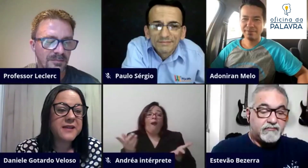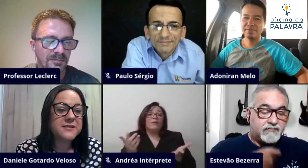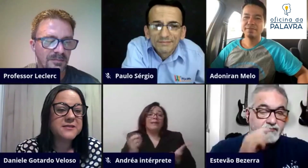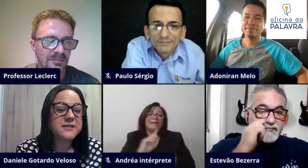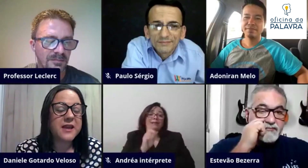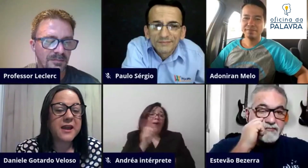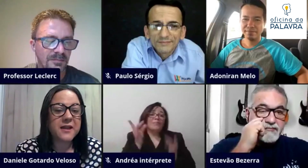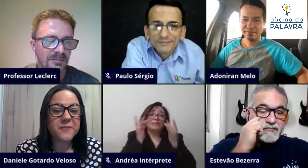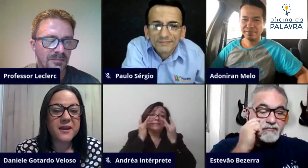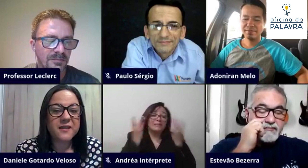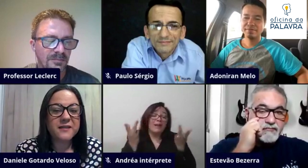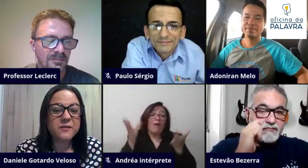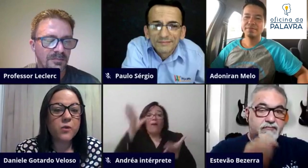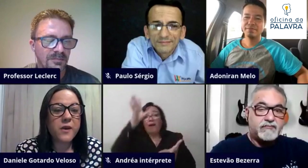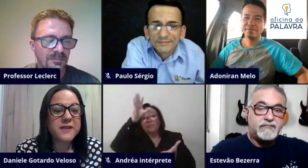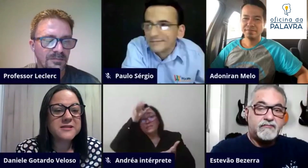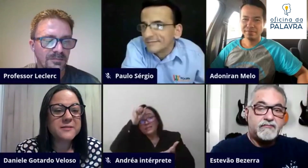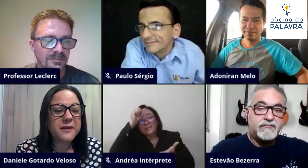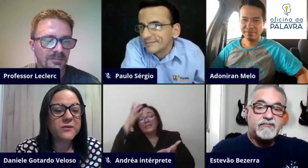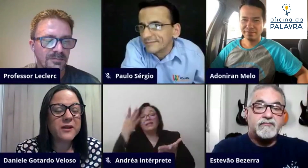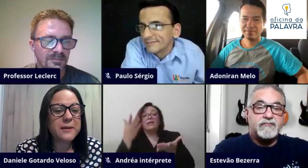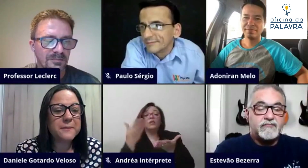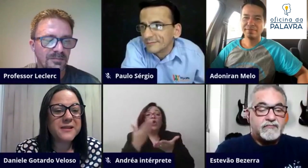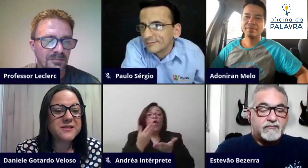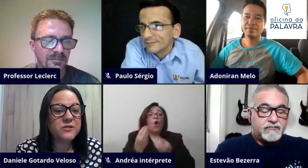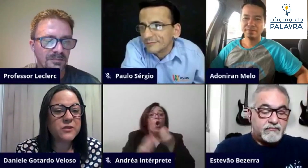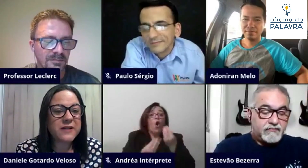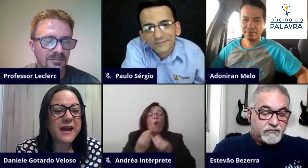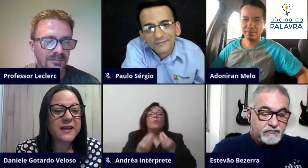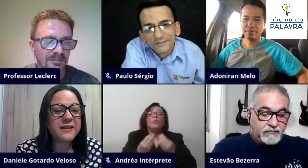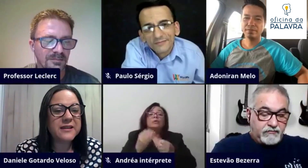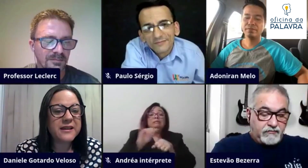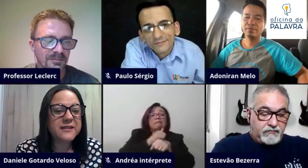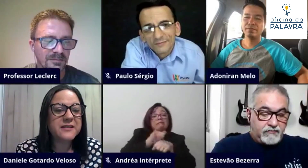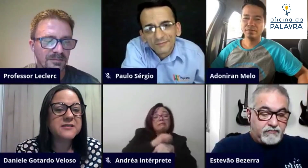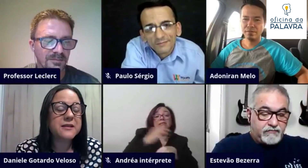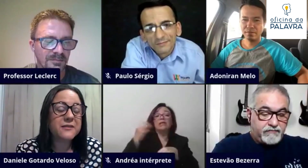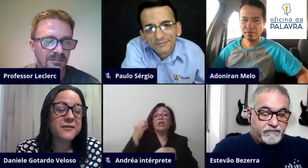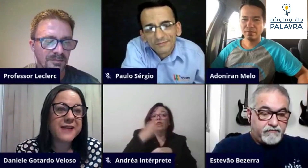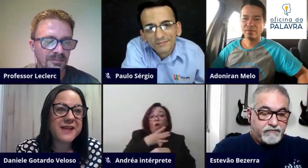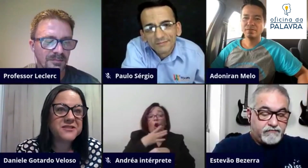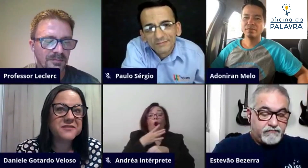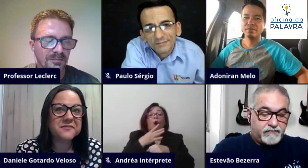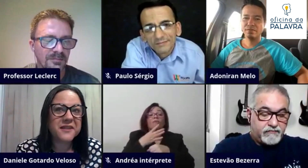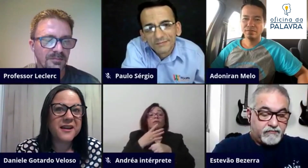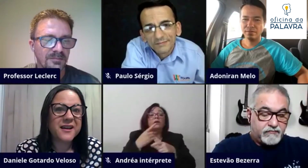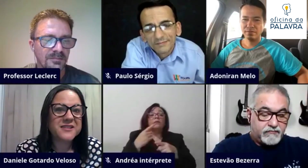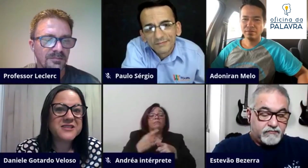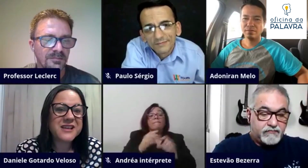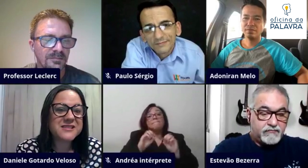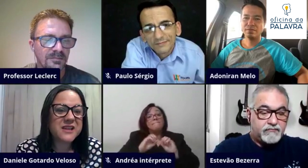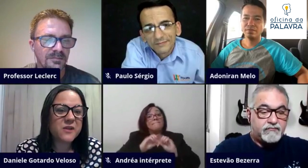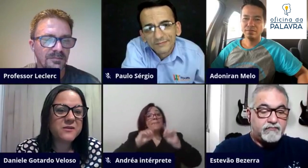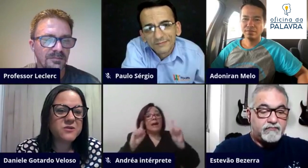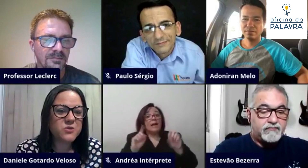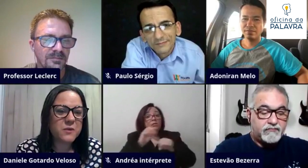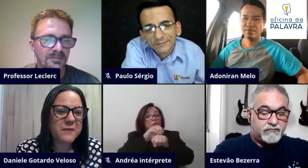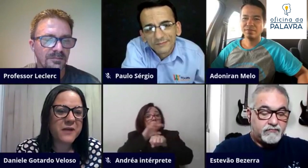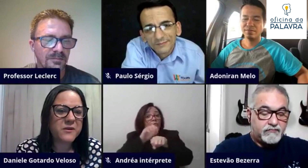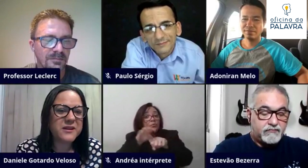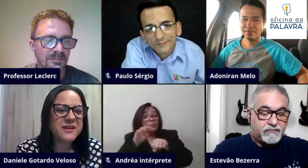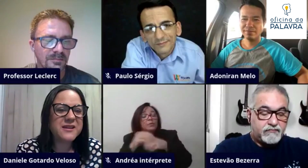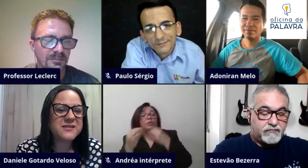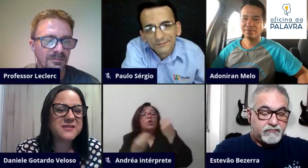aprendendo, né? Tendo conhecimento ali para se tornarem líderes. Na verdade, já são, em